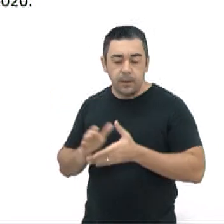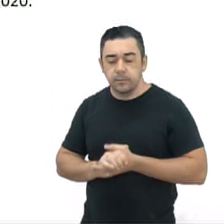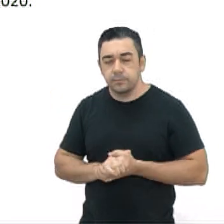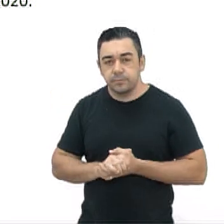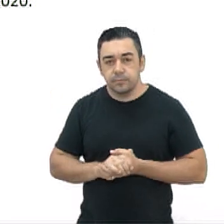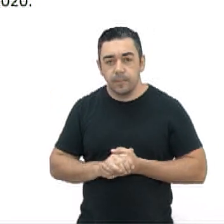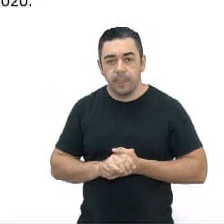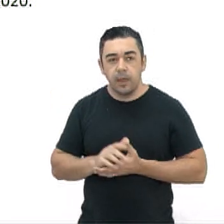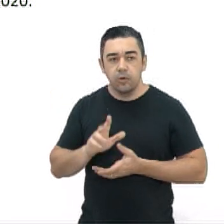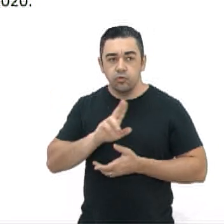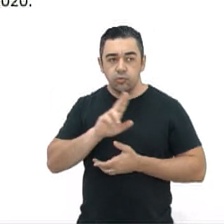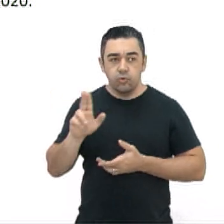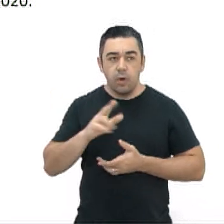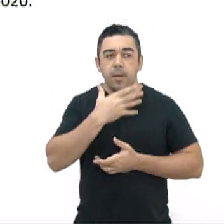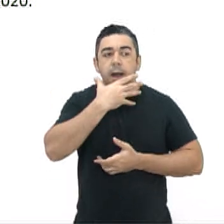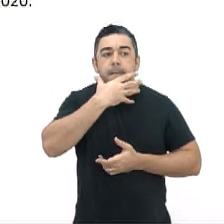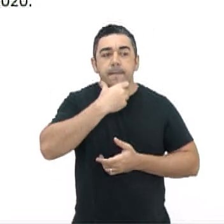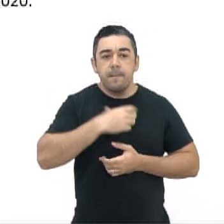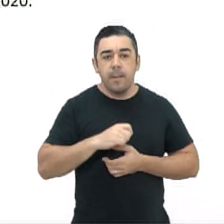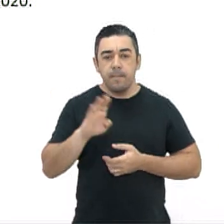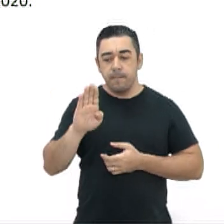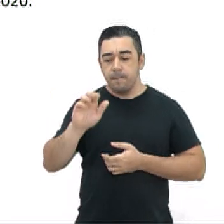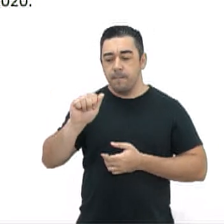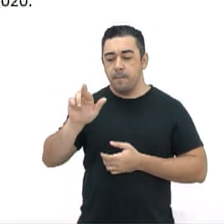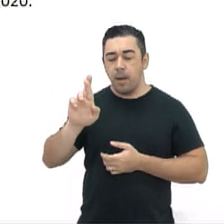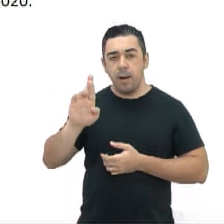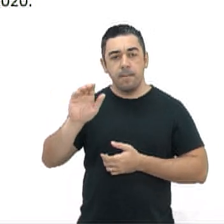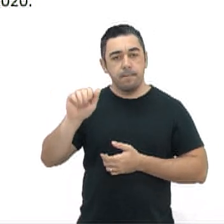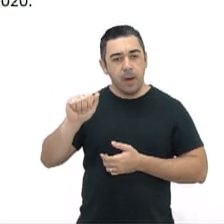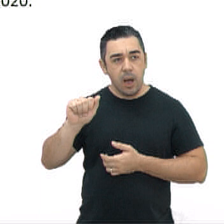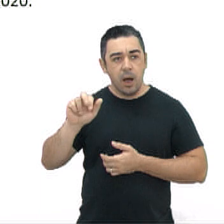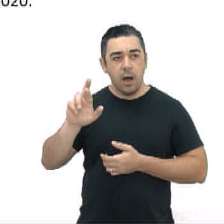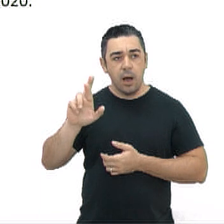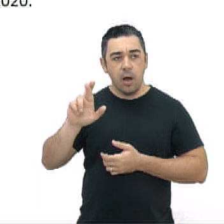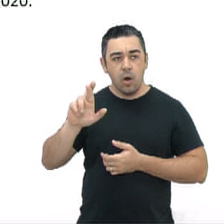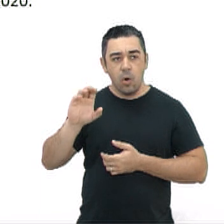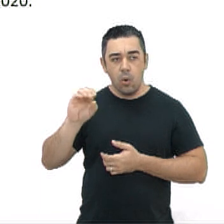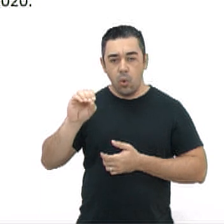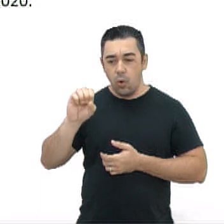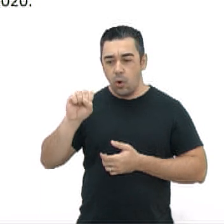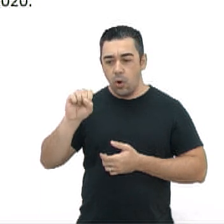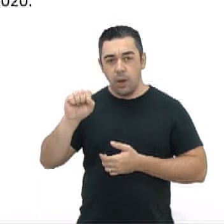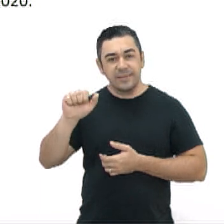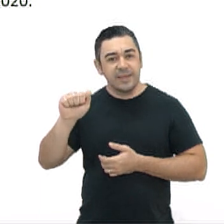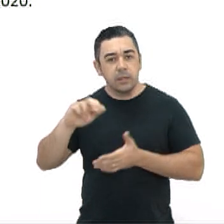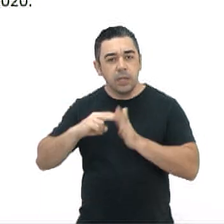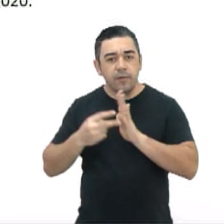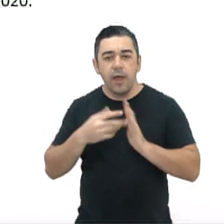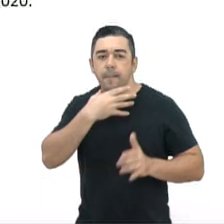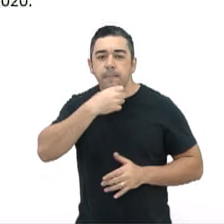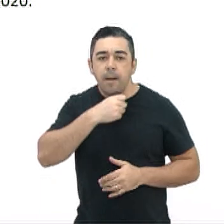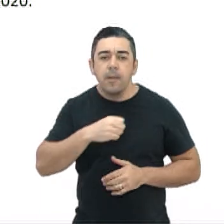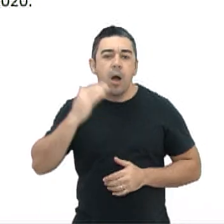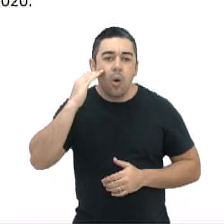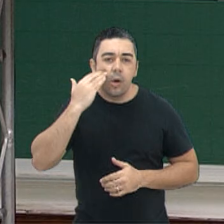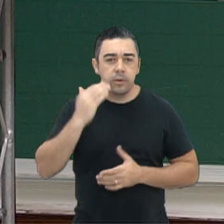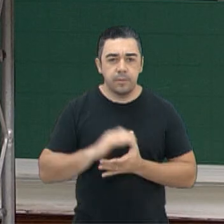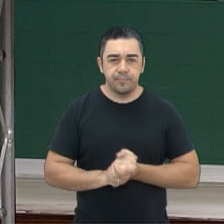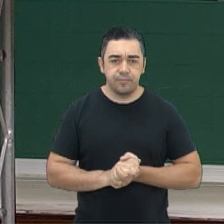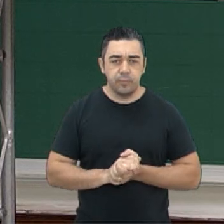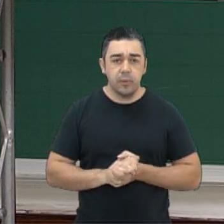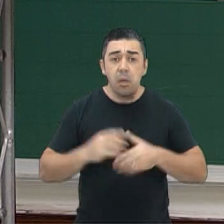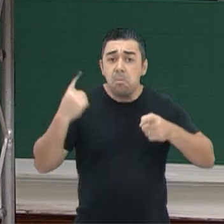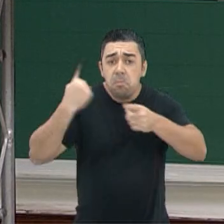Operação Barbarossa. Aqui uma imagem de soldados invadindo o norte da Rússia. E qual que é o objetivo? Por que